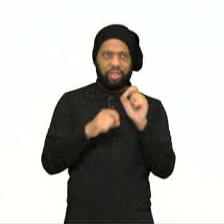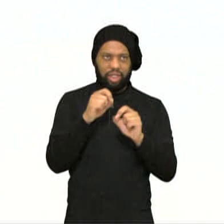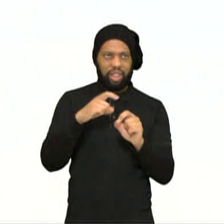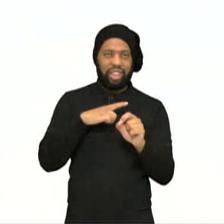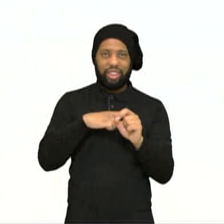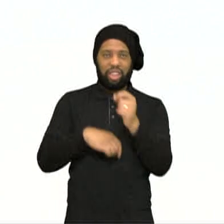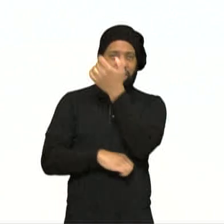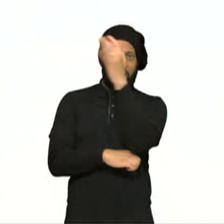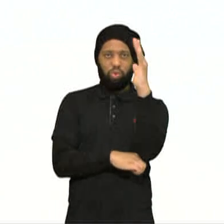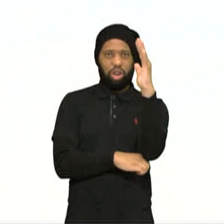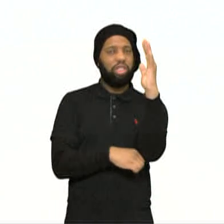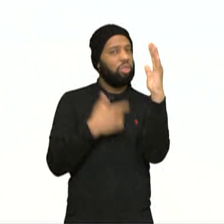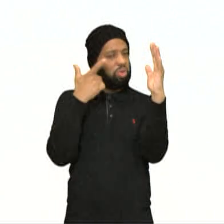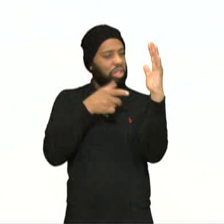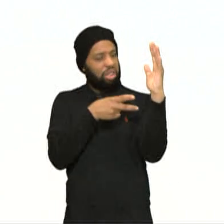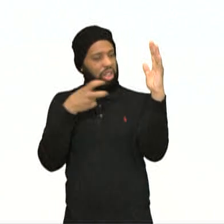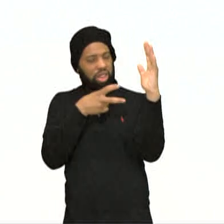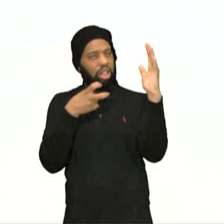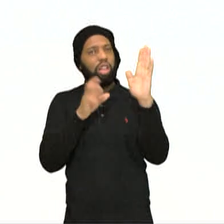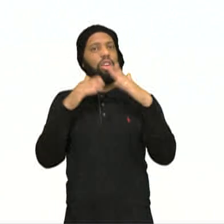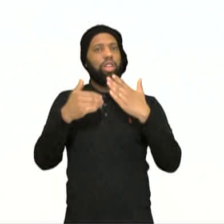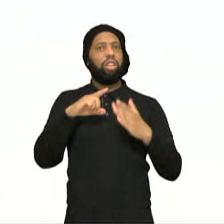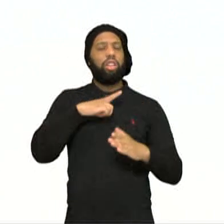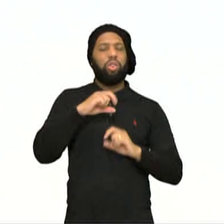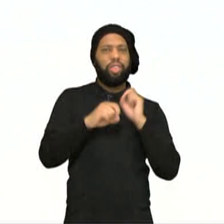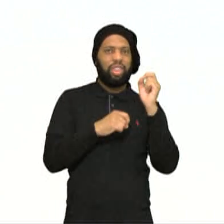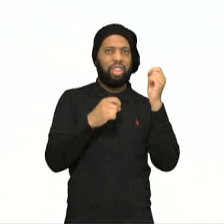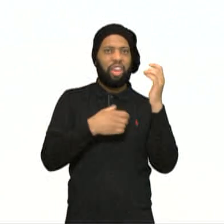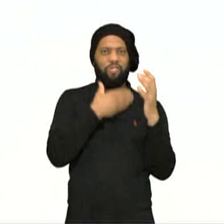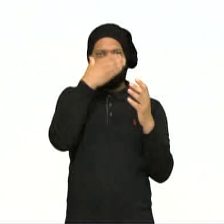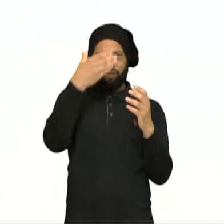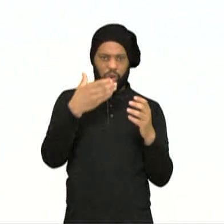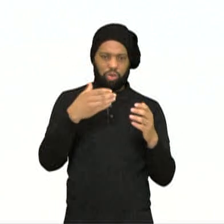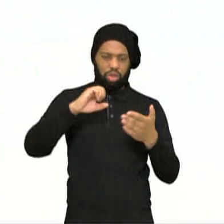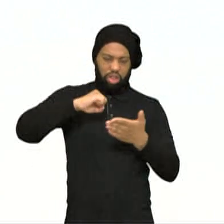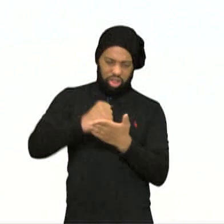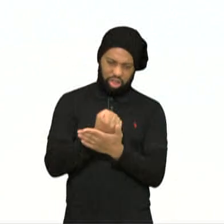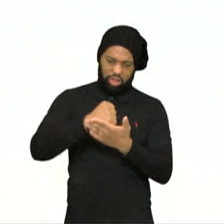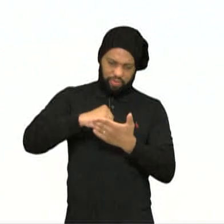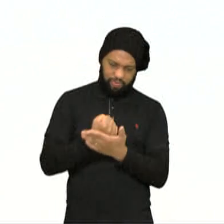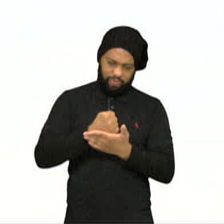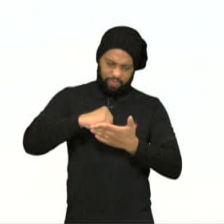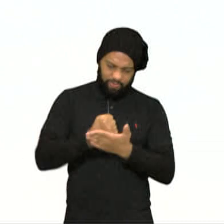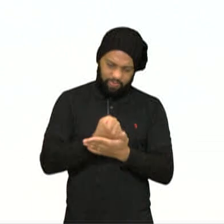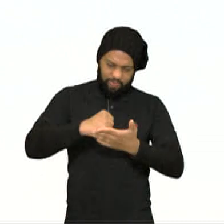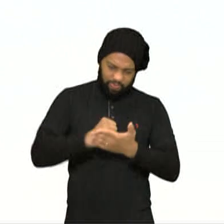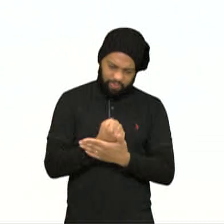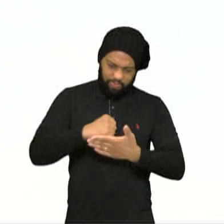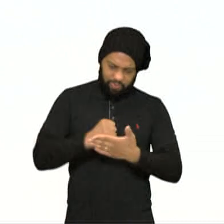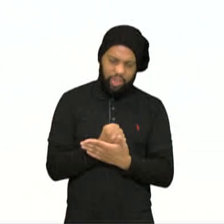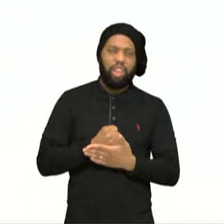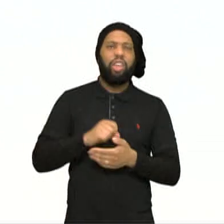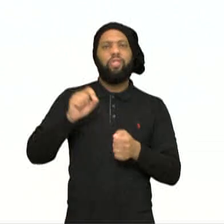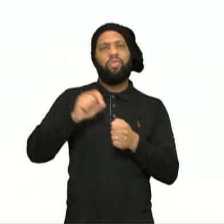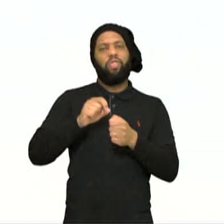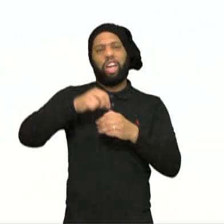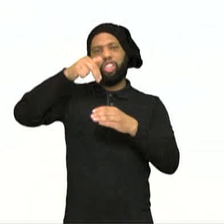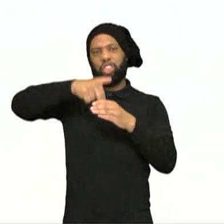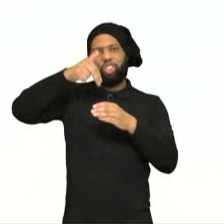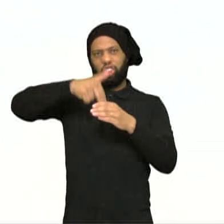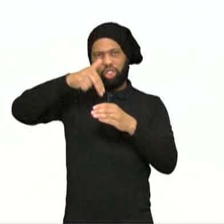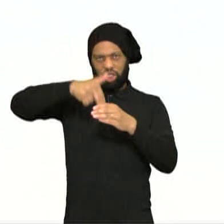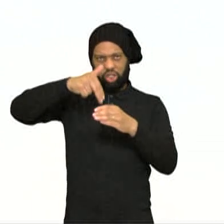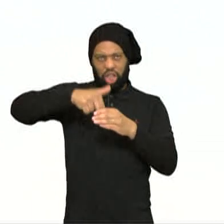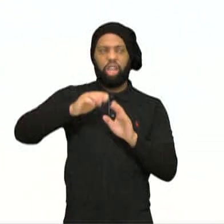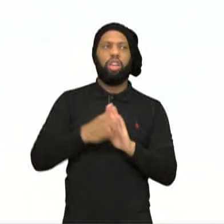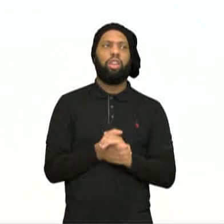contato aí com a natureza, o fruto, né, ainda verde, vai se transformar num líquido escuro, né? Então ele sofre essa